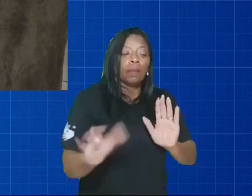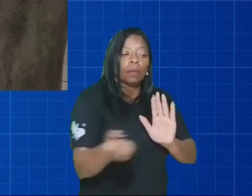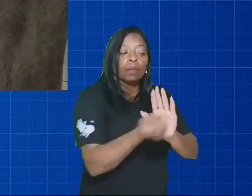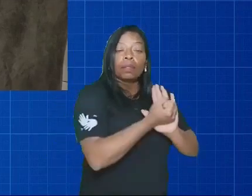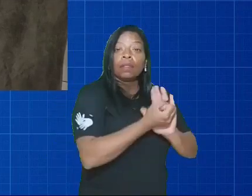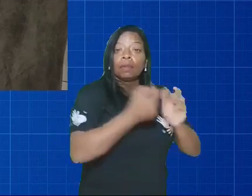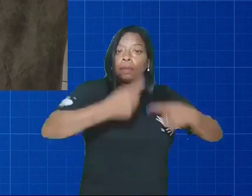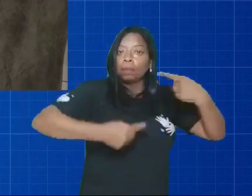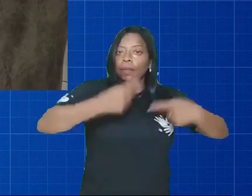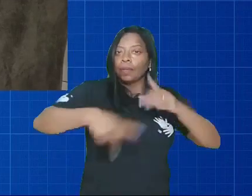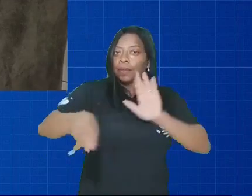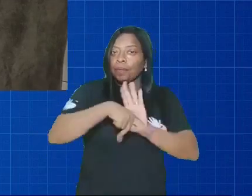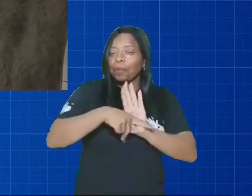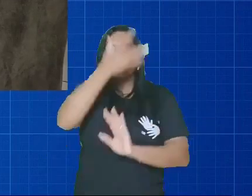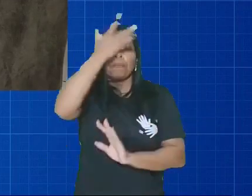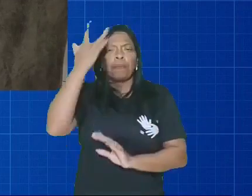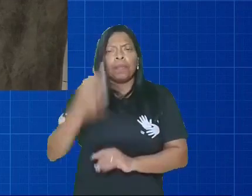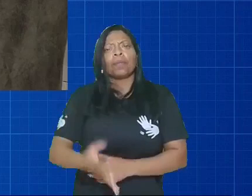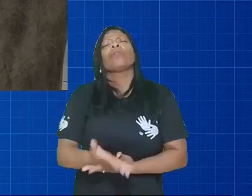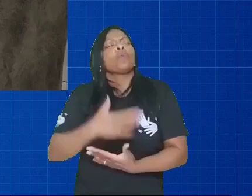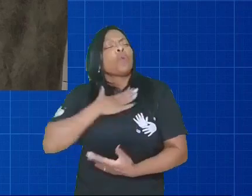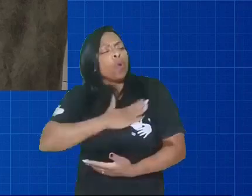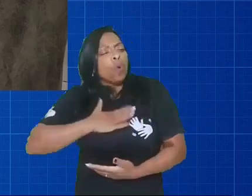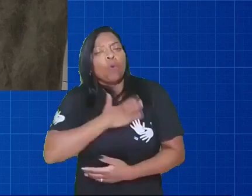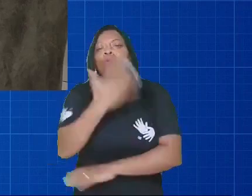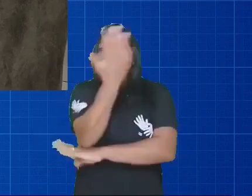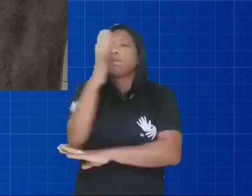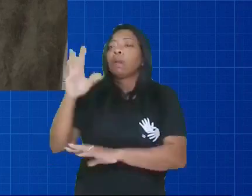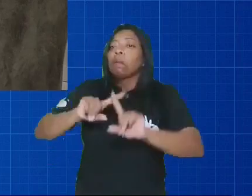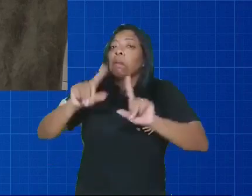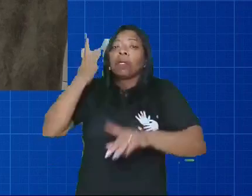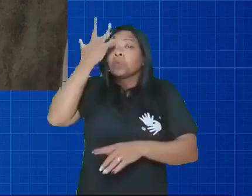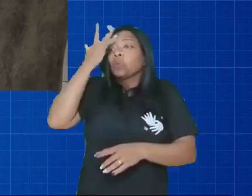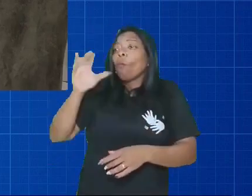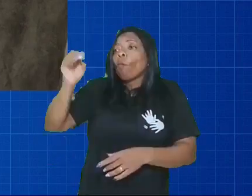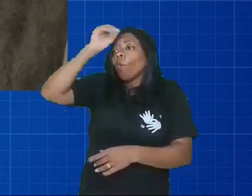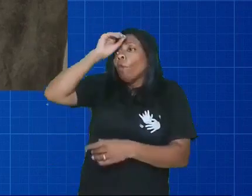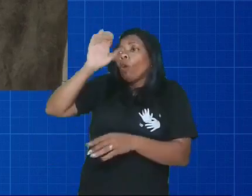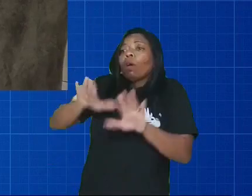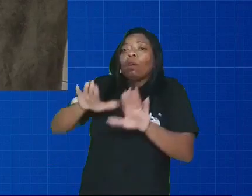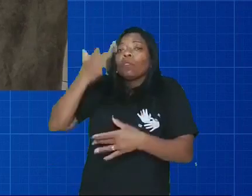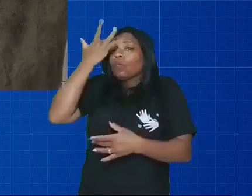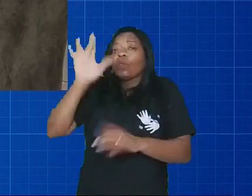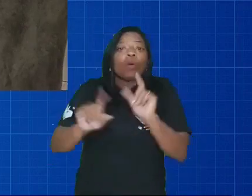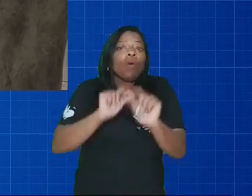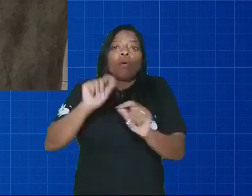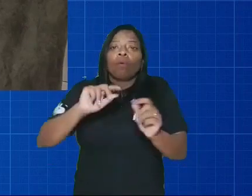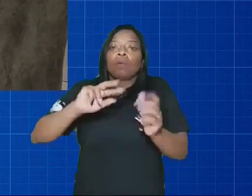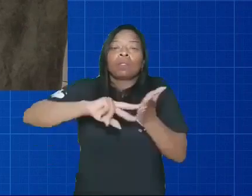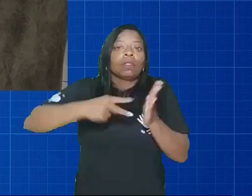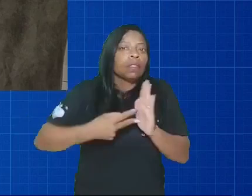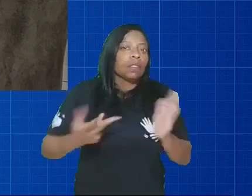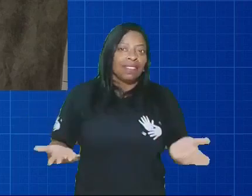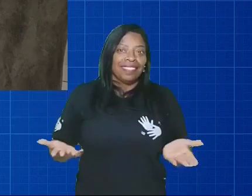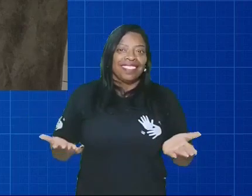gostam do meio ambiente, mas às vezes não sabem como lidar com ele. Por exemplo, uma das coisas que surgiu na política, que até a gente conversou com a equipe do meio ambiente,